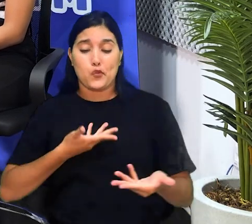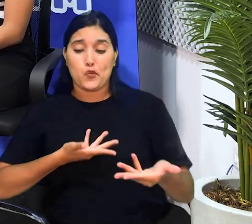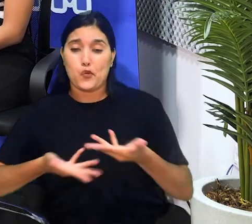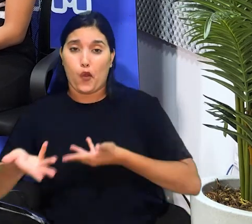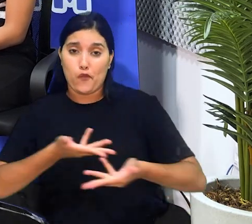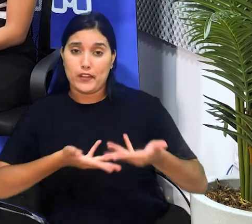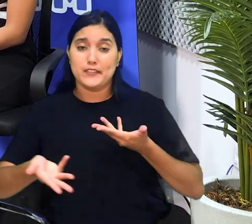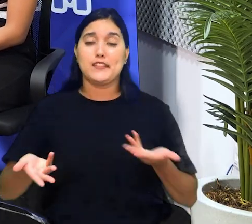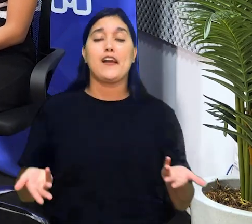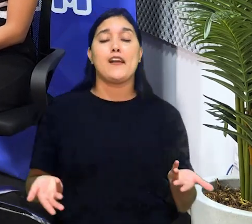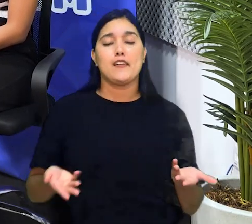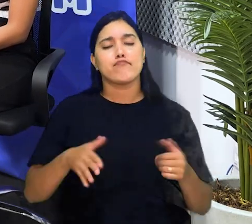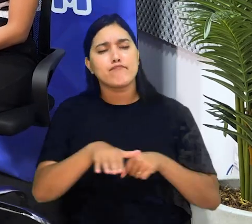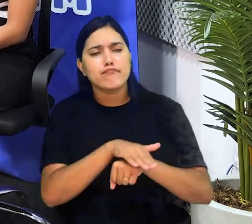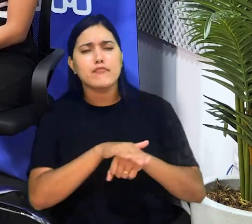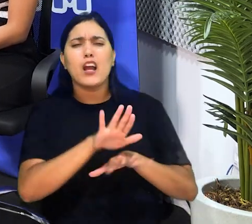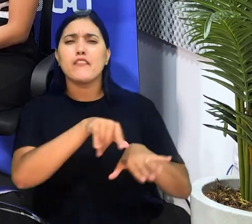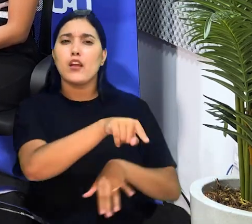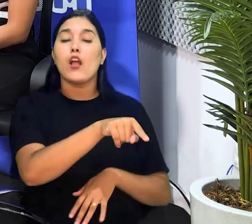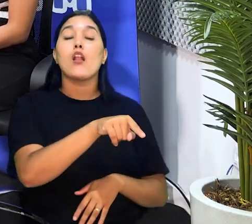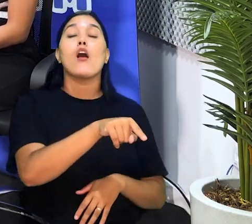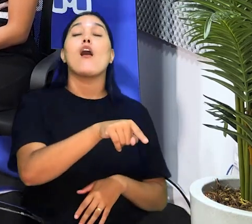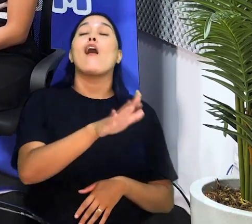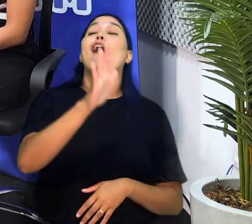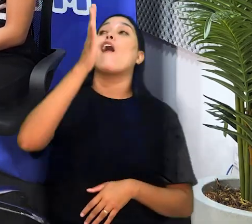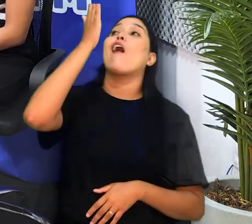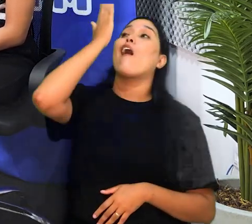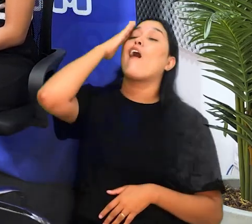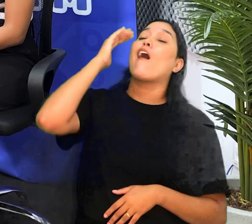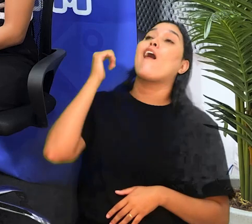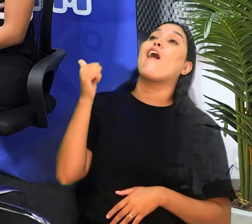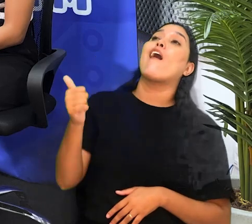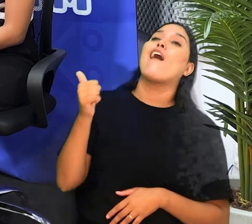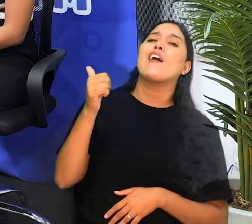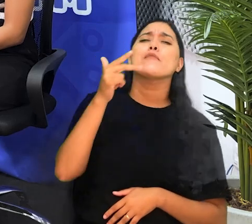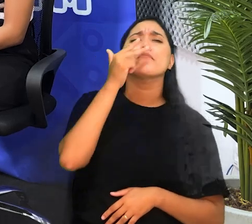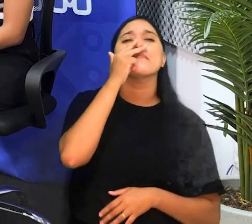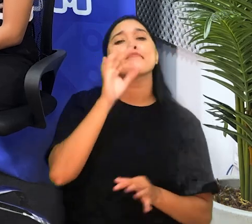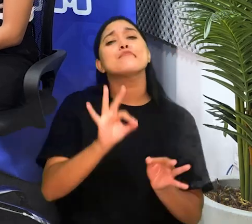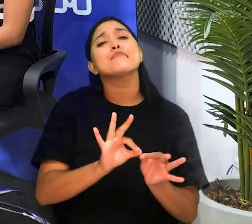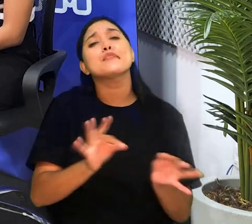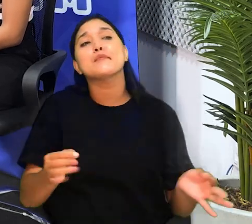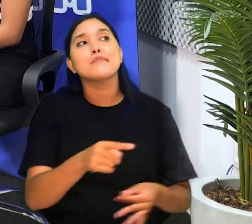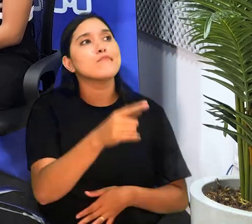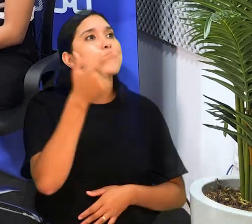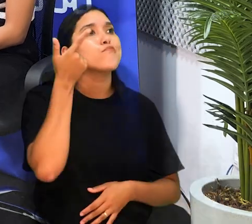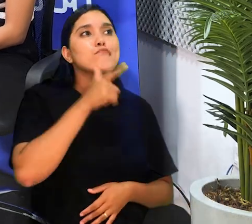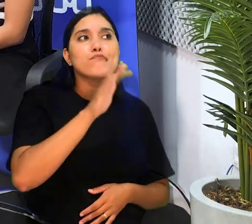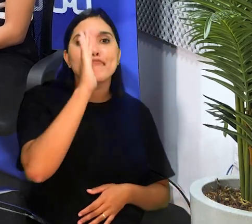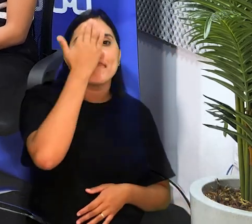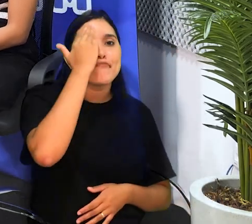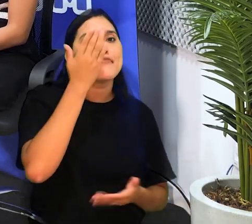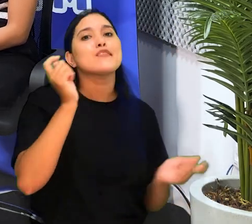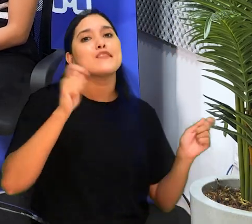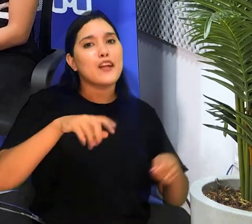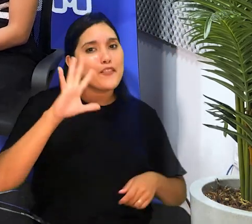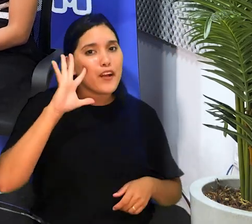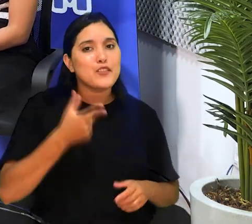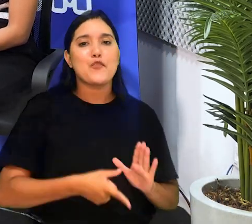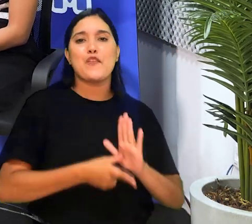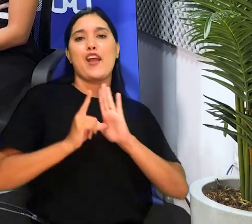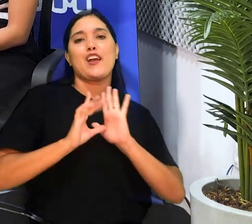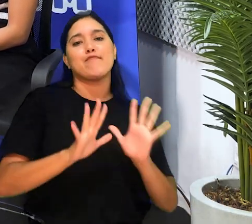algum exemplo, vídeo. Então era o meio que eu tinha para poder conversar com ele, para ele poder entender. Depois ele